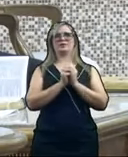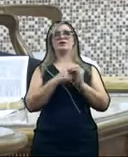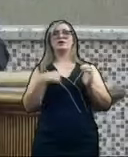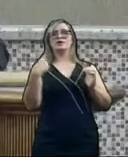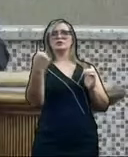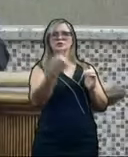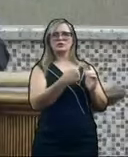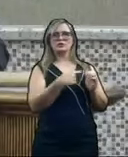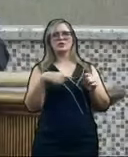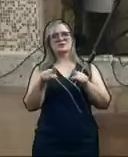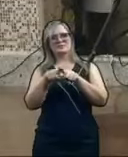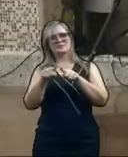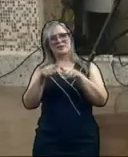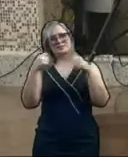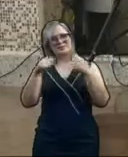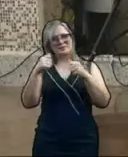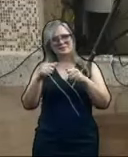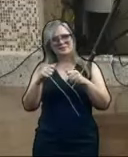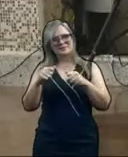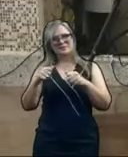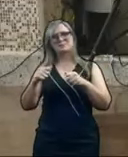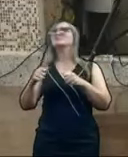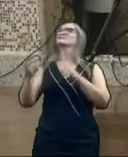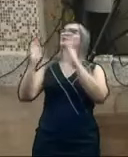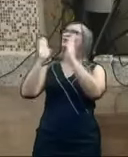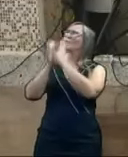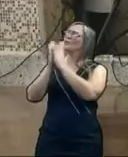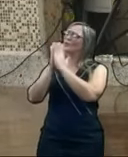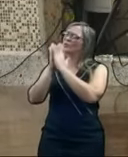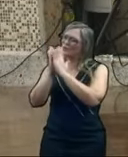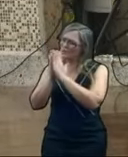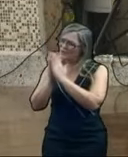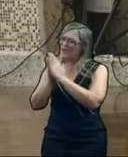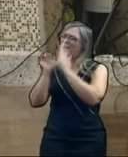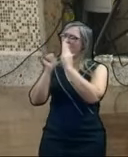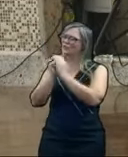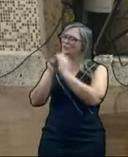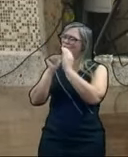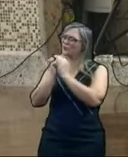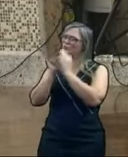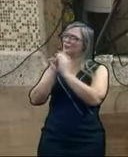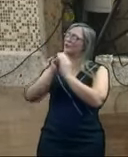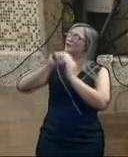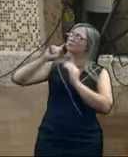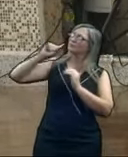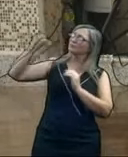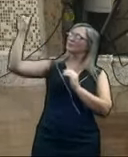é a nossa luta deve ser travada no nosso quarto de oração diariamente